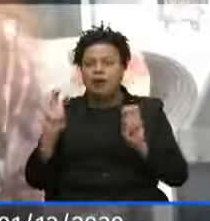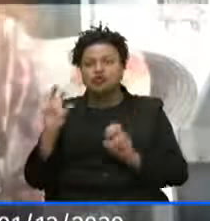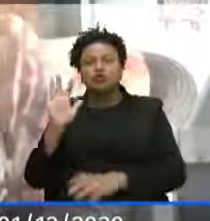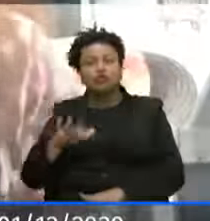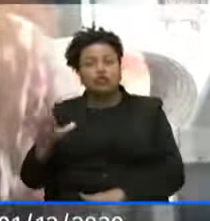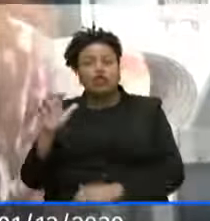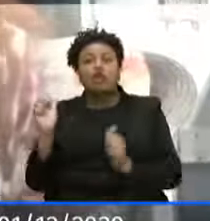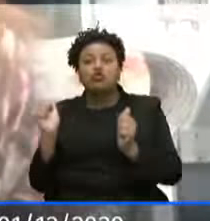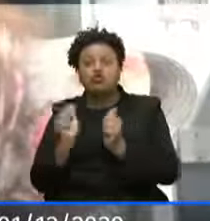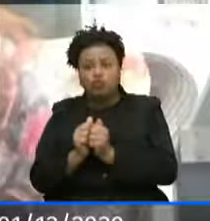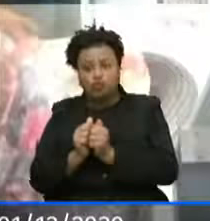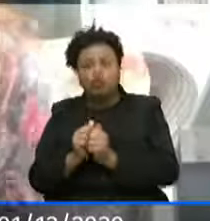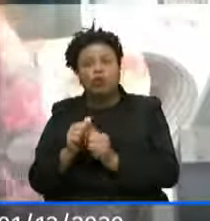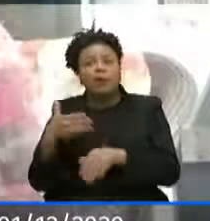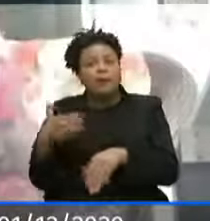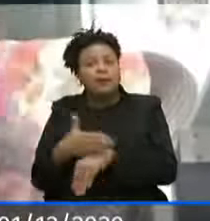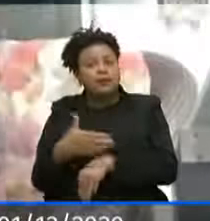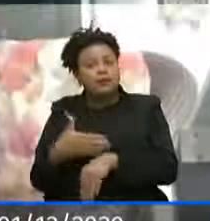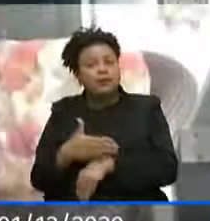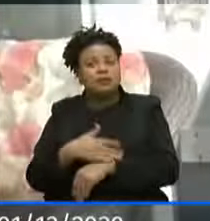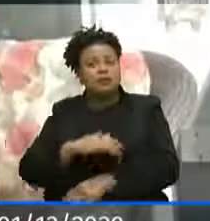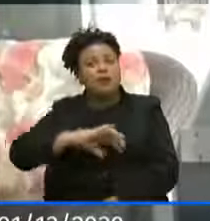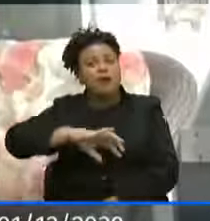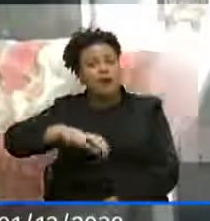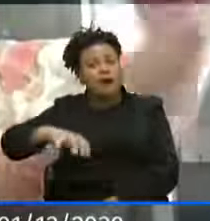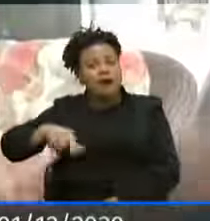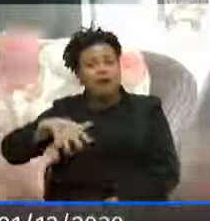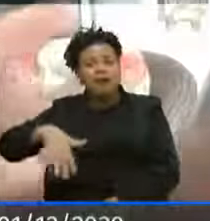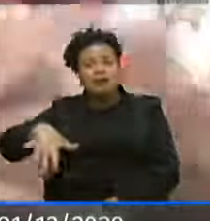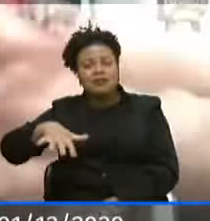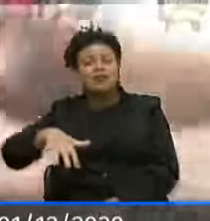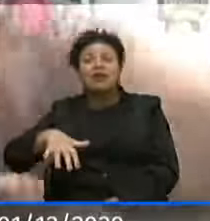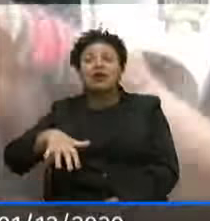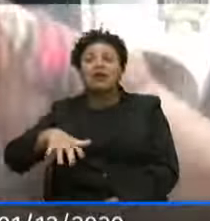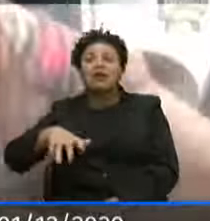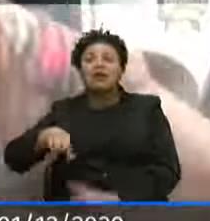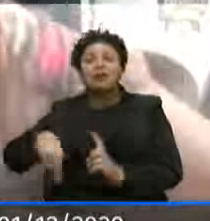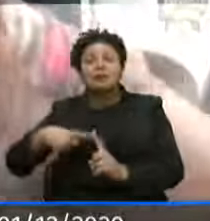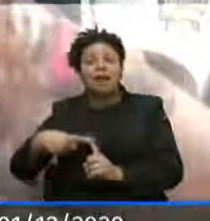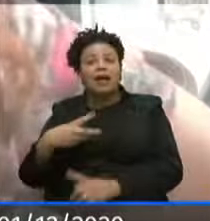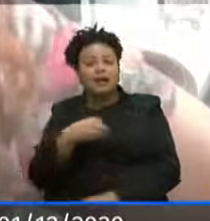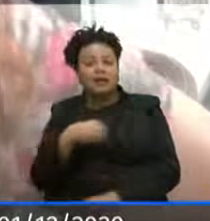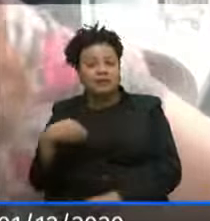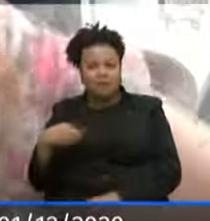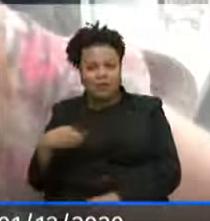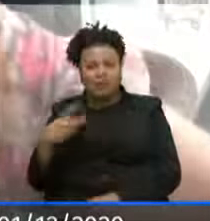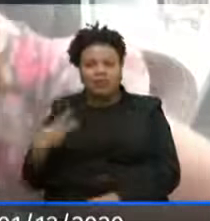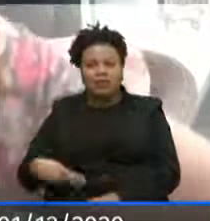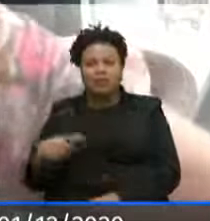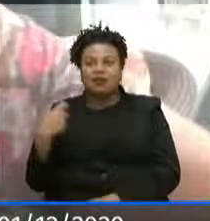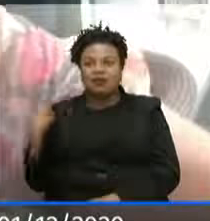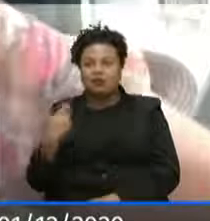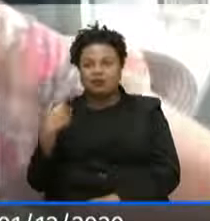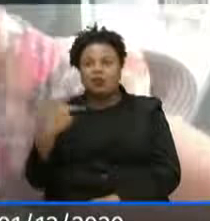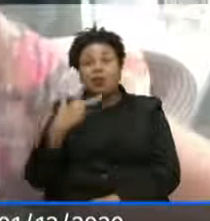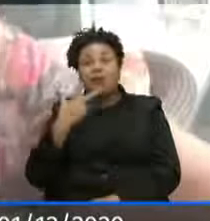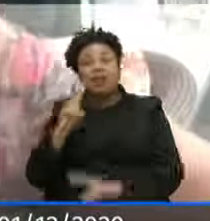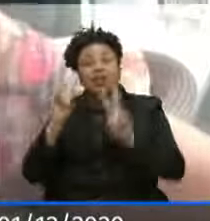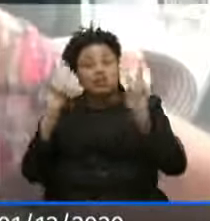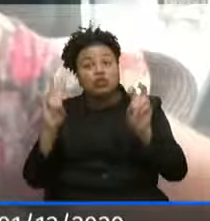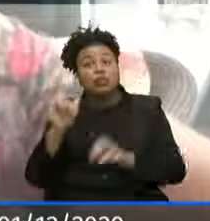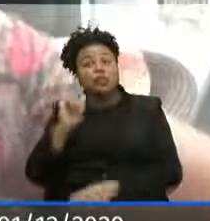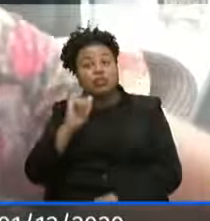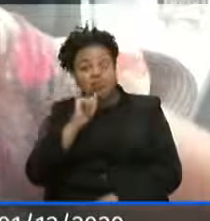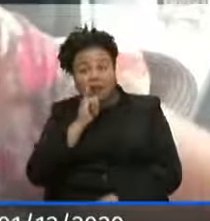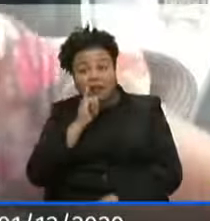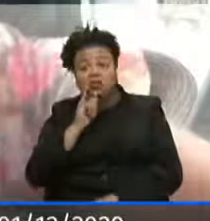com a presença dos setores implicados e dos médicos aqui do Estado do Rio Grande do Sul para nós falar de testes,